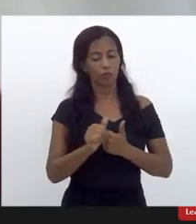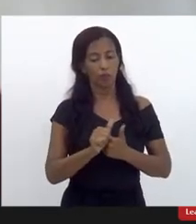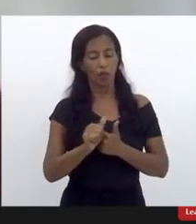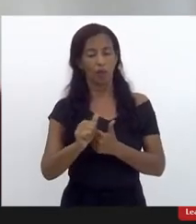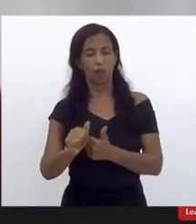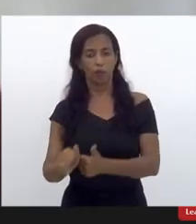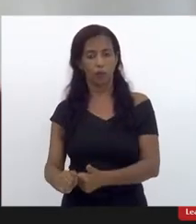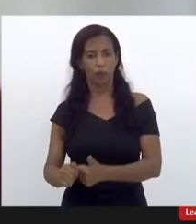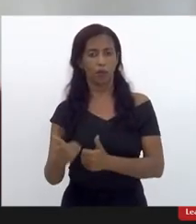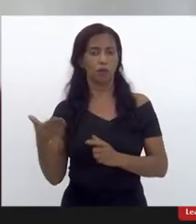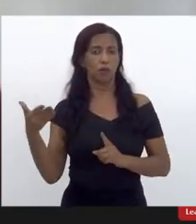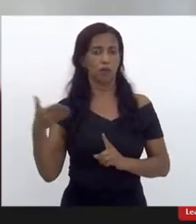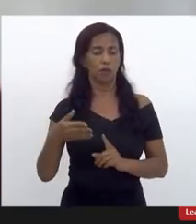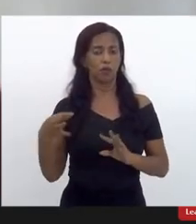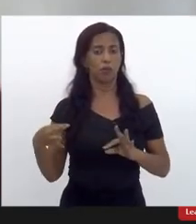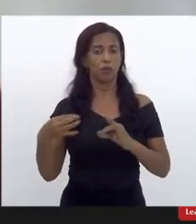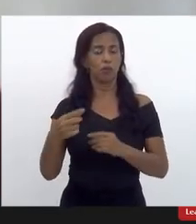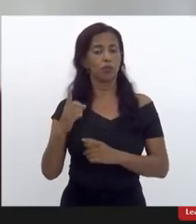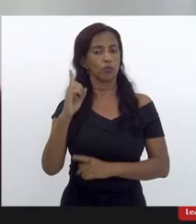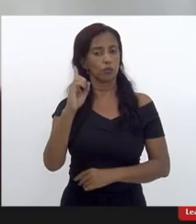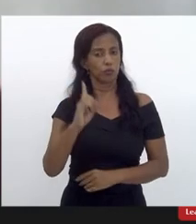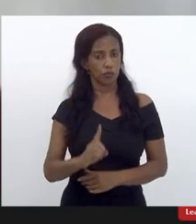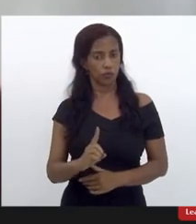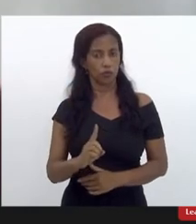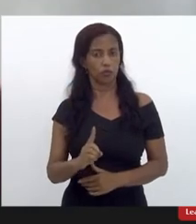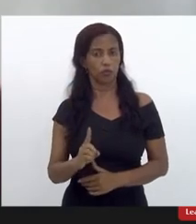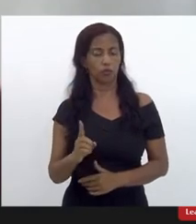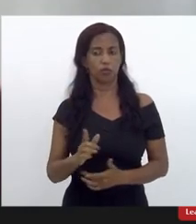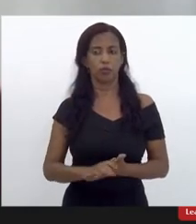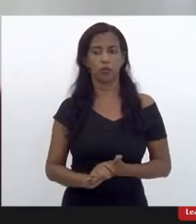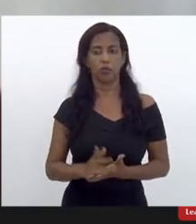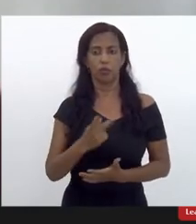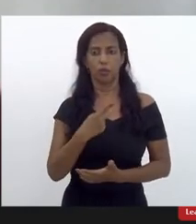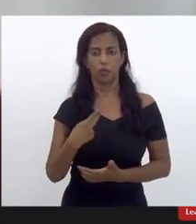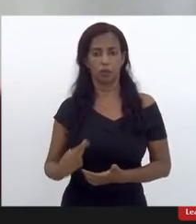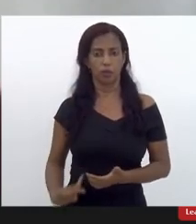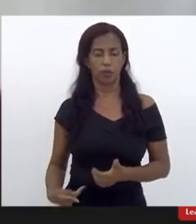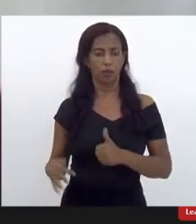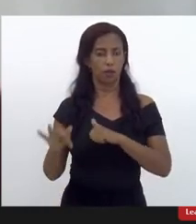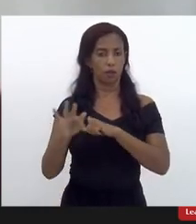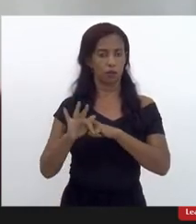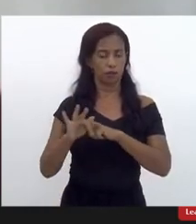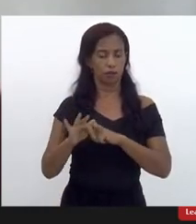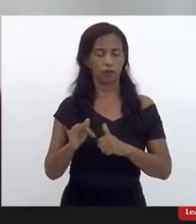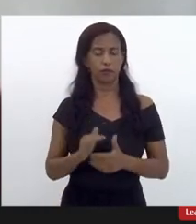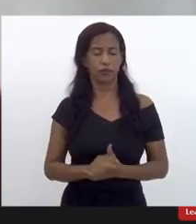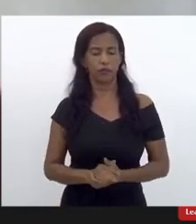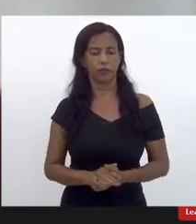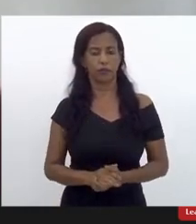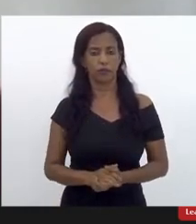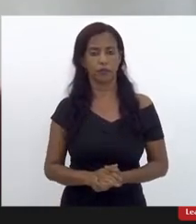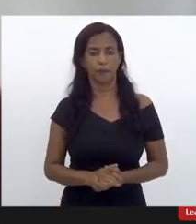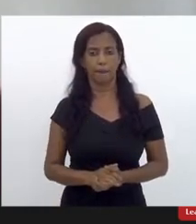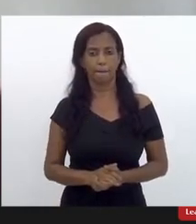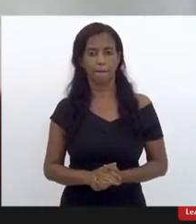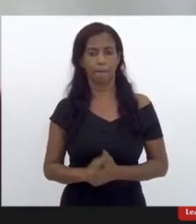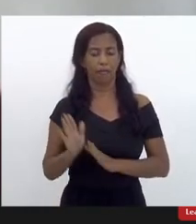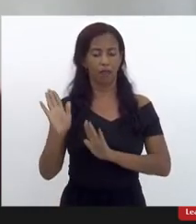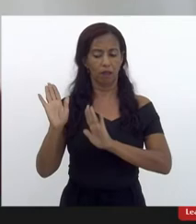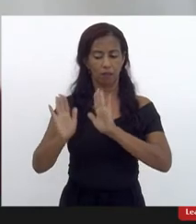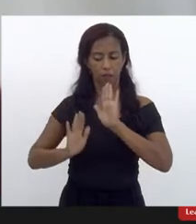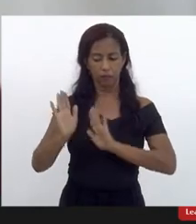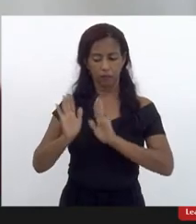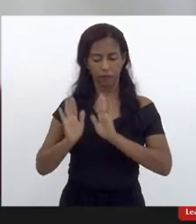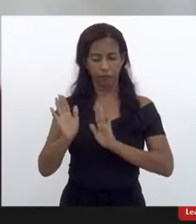acompanhado exatamente por todos os diretores pela presidência da FAITEC. Licitações